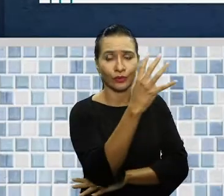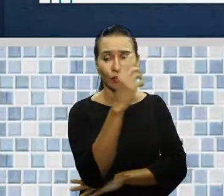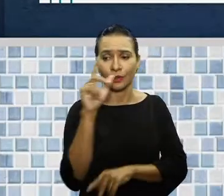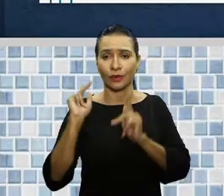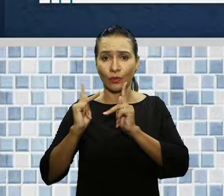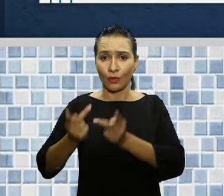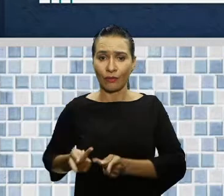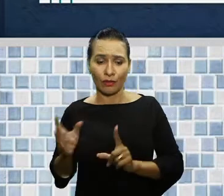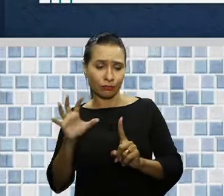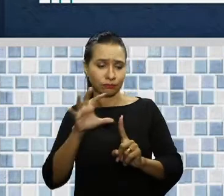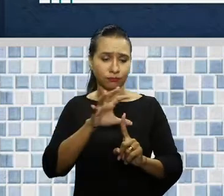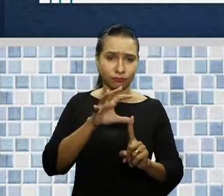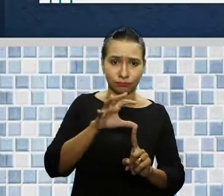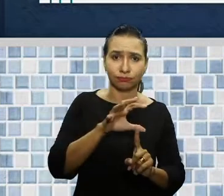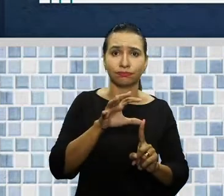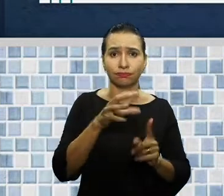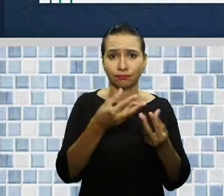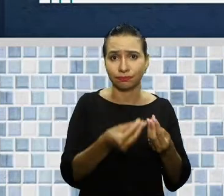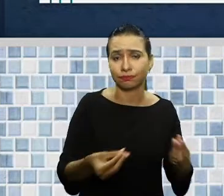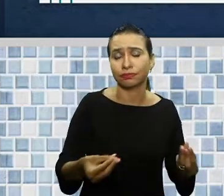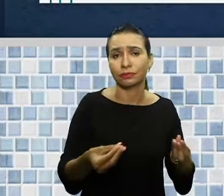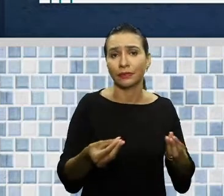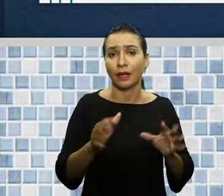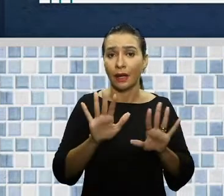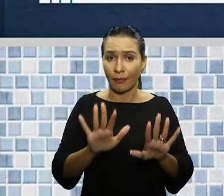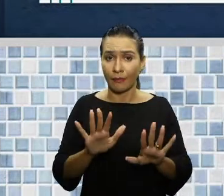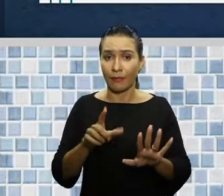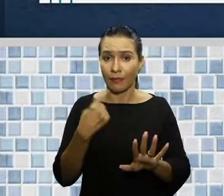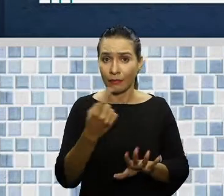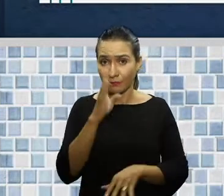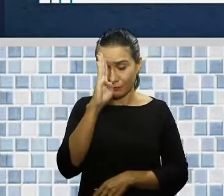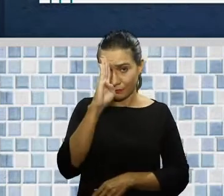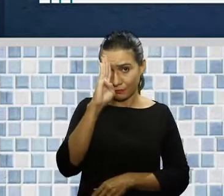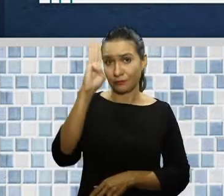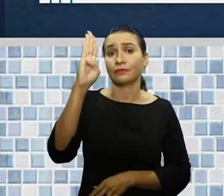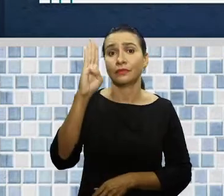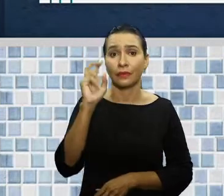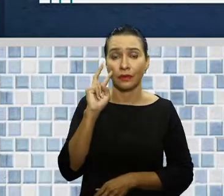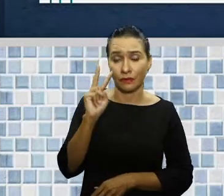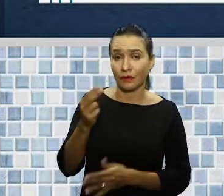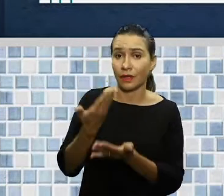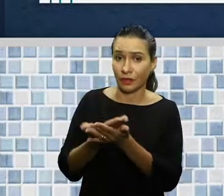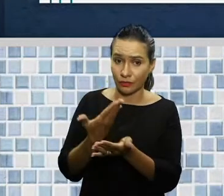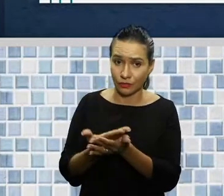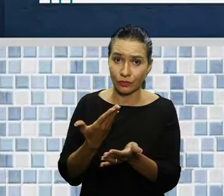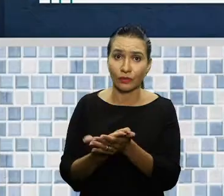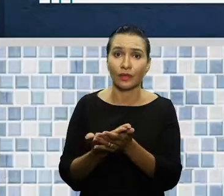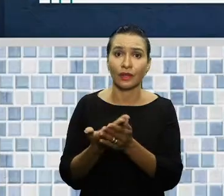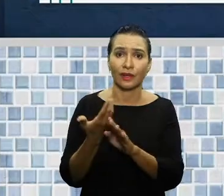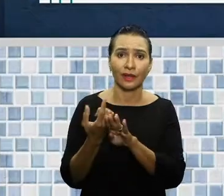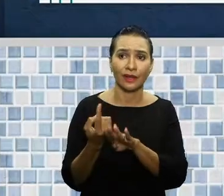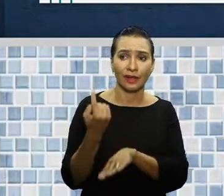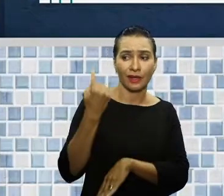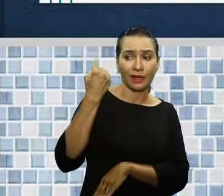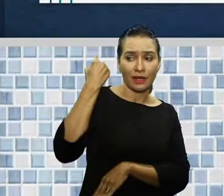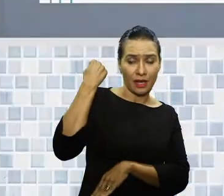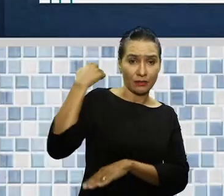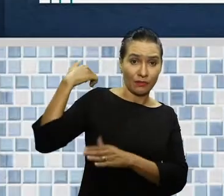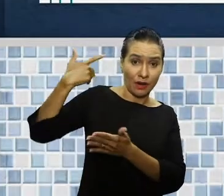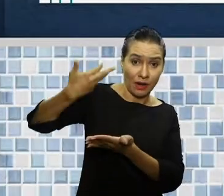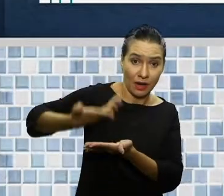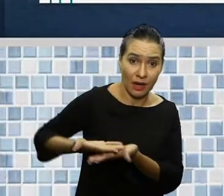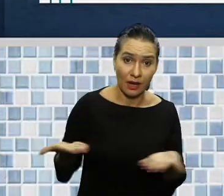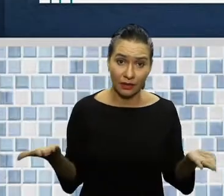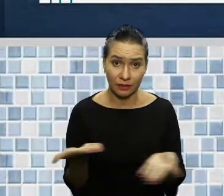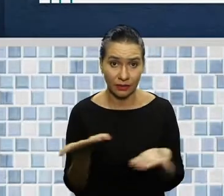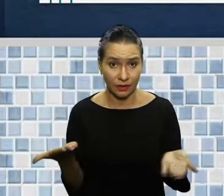ver os principais e aqueles que estão vindo desde a época do homem da pré-história até os dias de hoje.